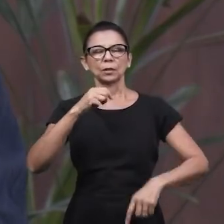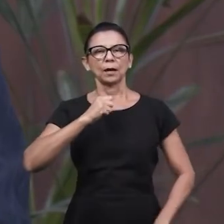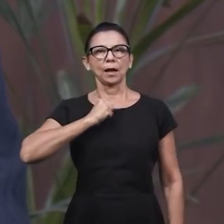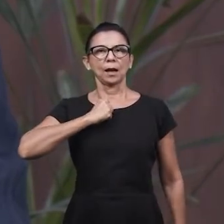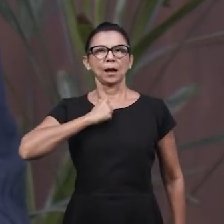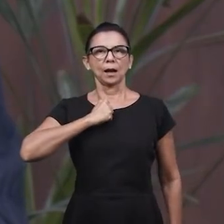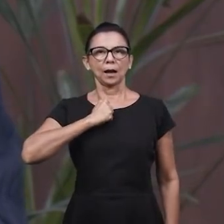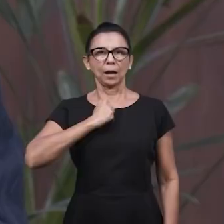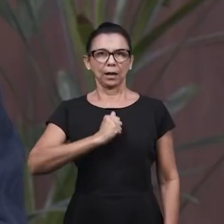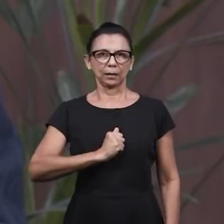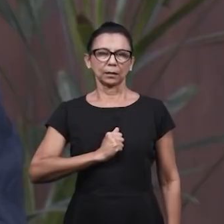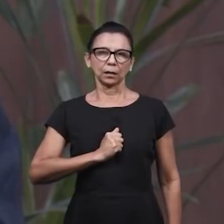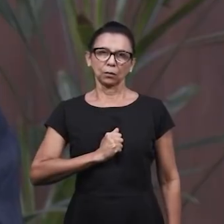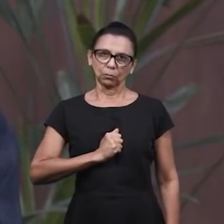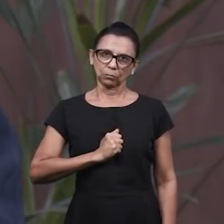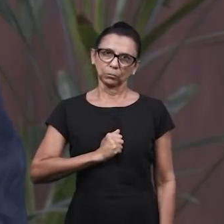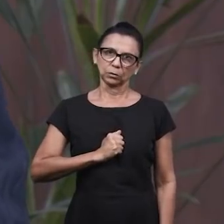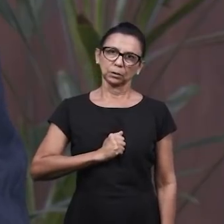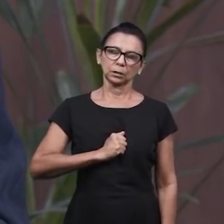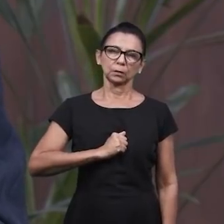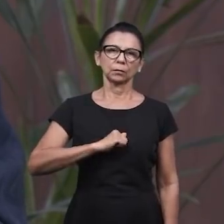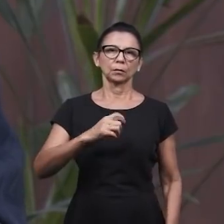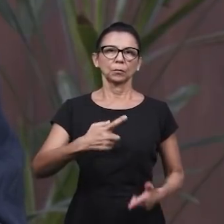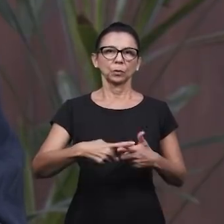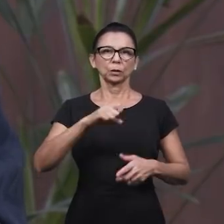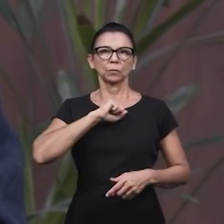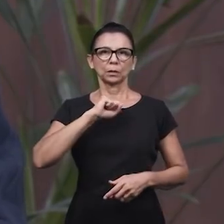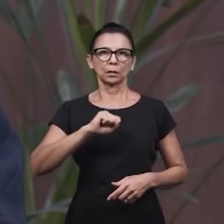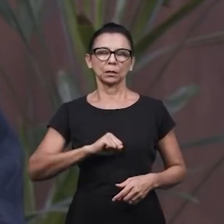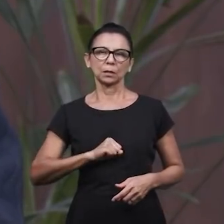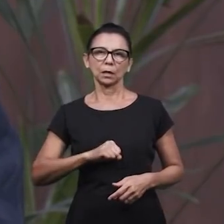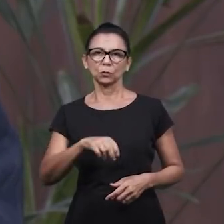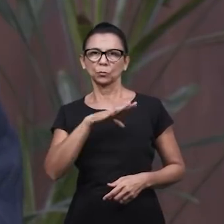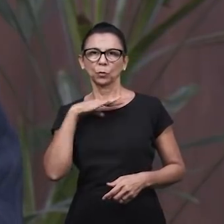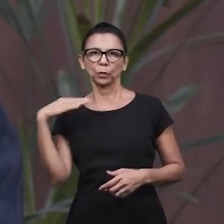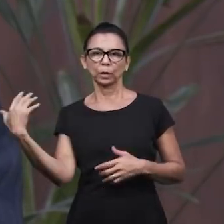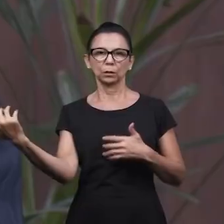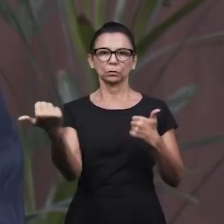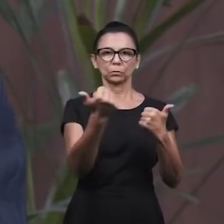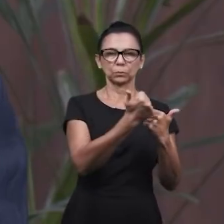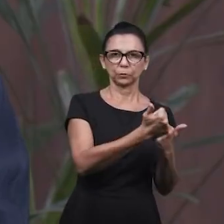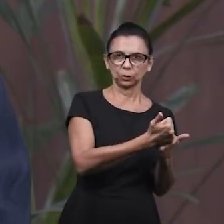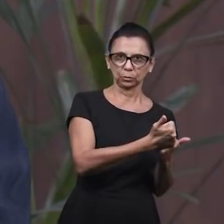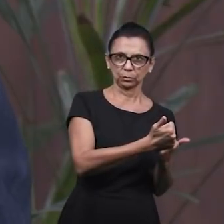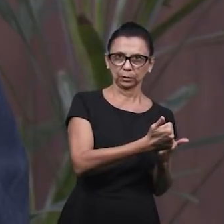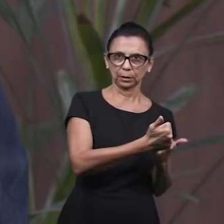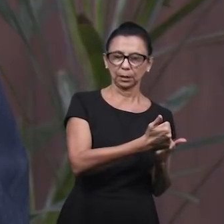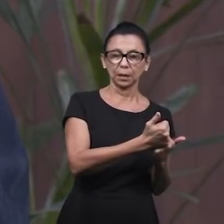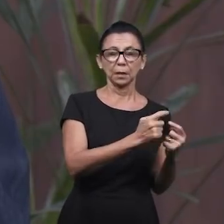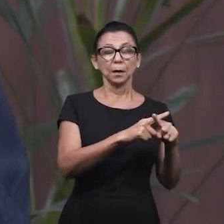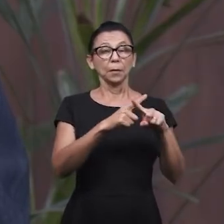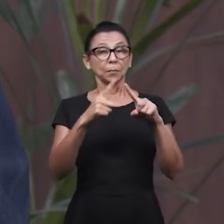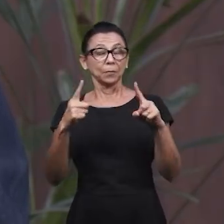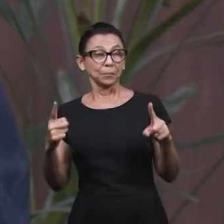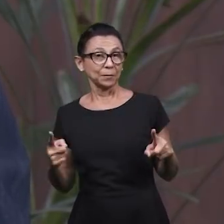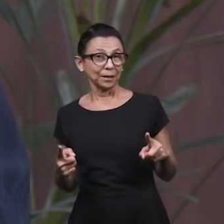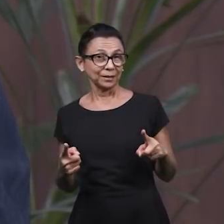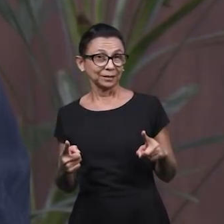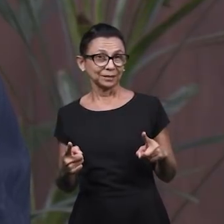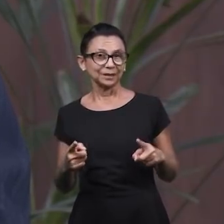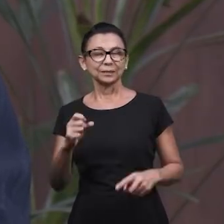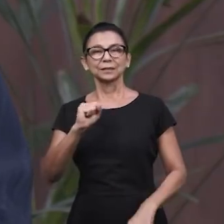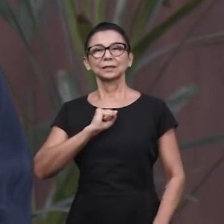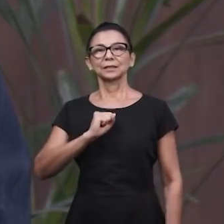vamos dizer, transitório, né? Morria o sacerdote e entrava outro no lugar dele. Mas o de